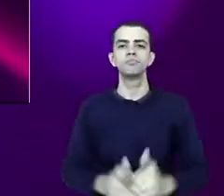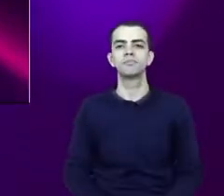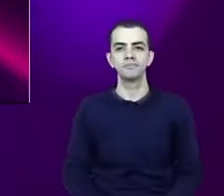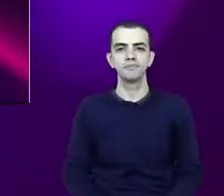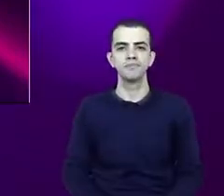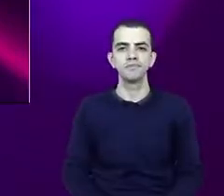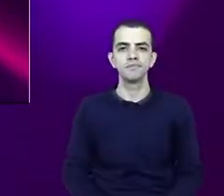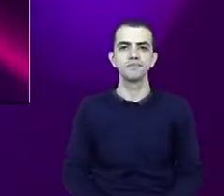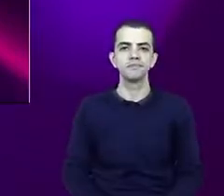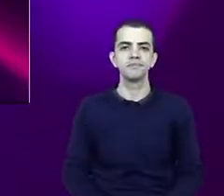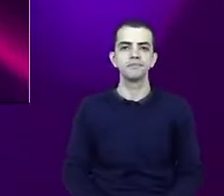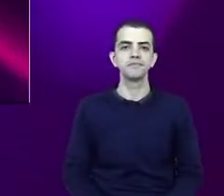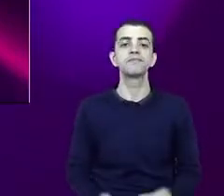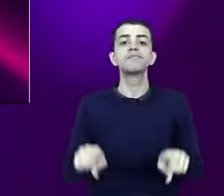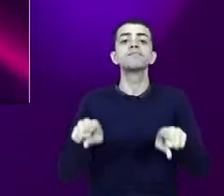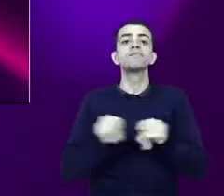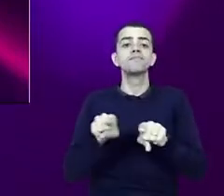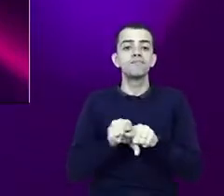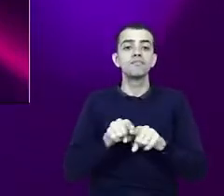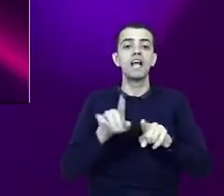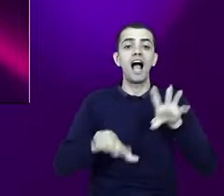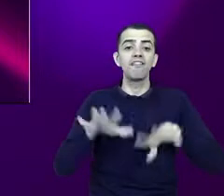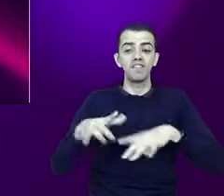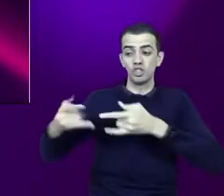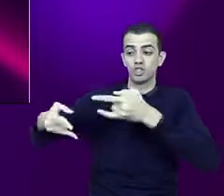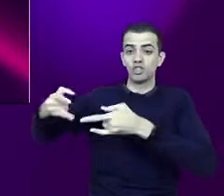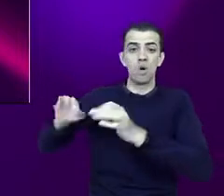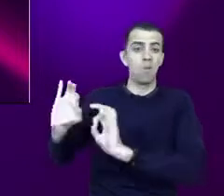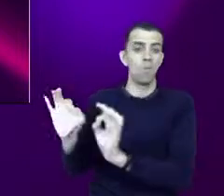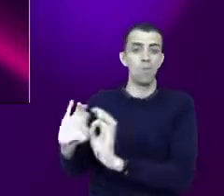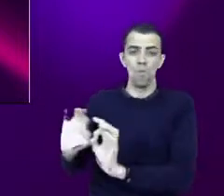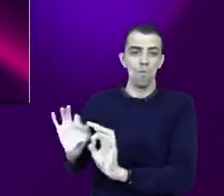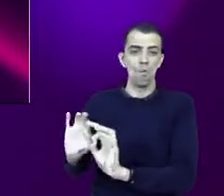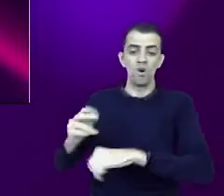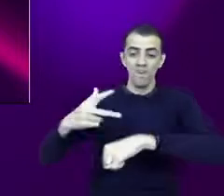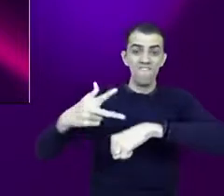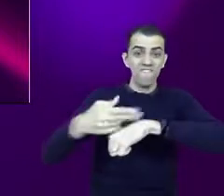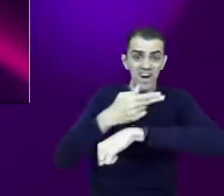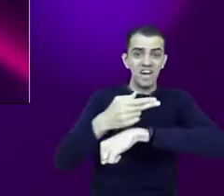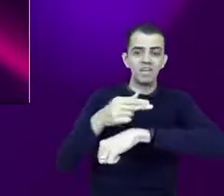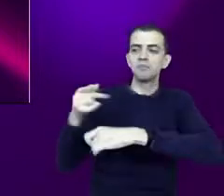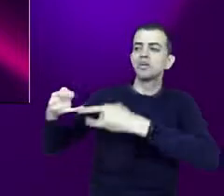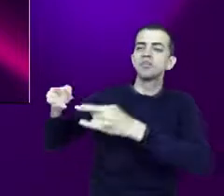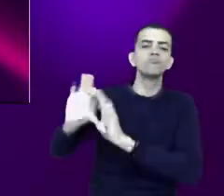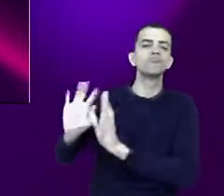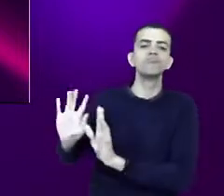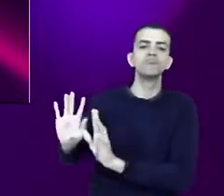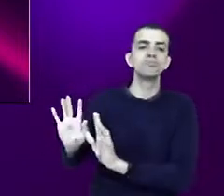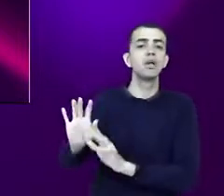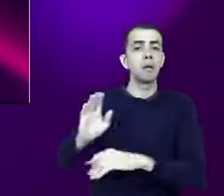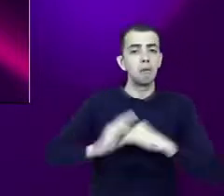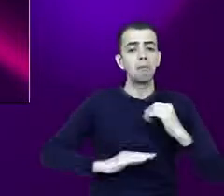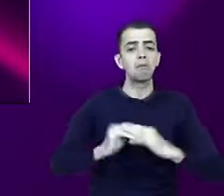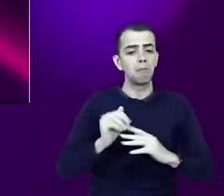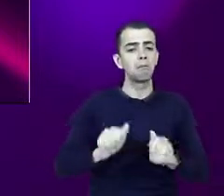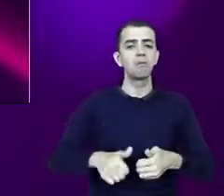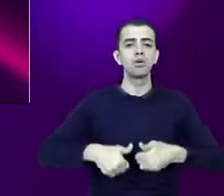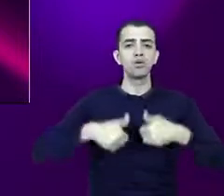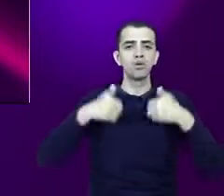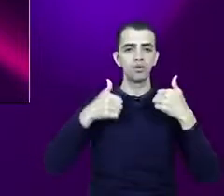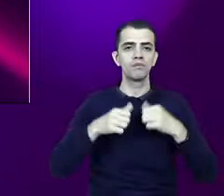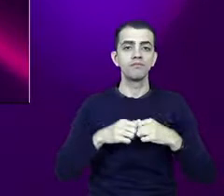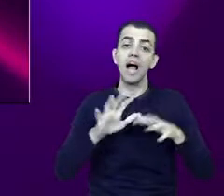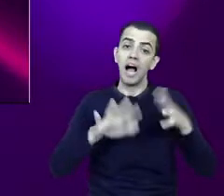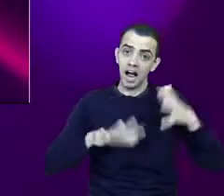Melhoria nas cirurgias não robóticas. Esse nome é fundamental. Olha que incrível. Nas minhas cirurgias que eu não tenho acesso ao